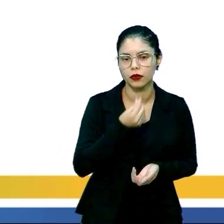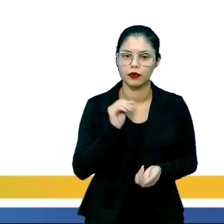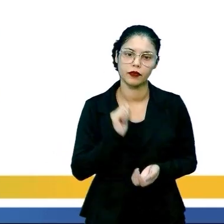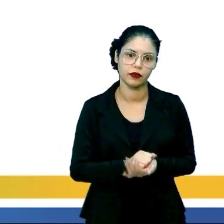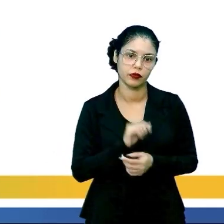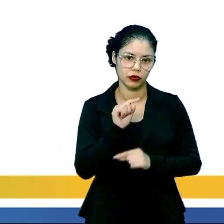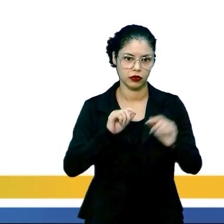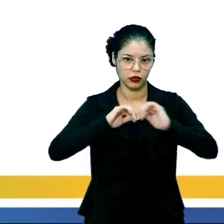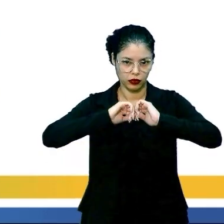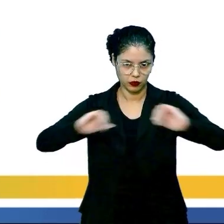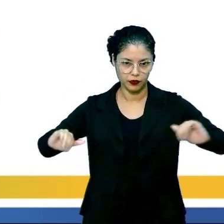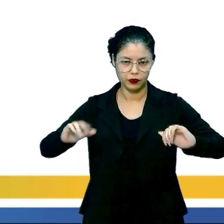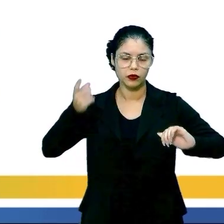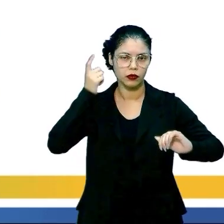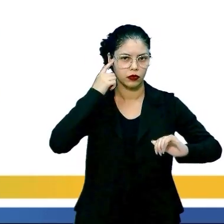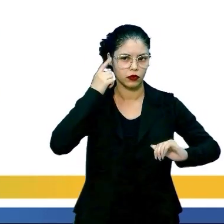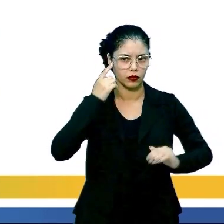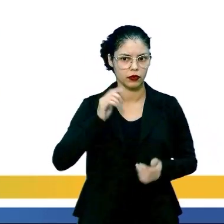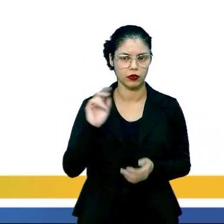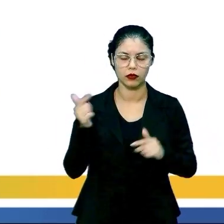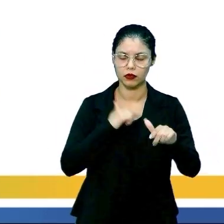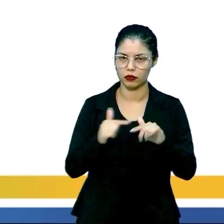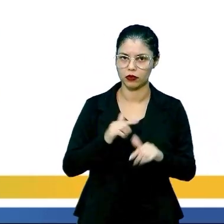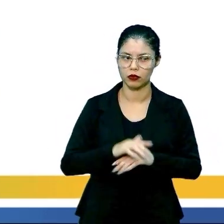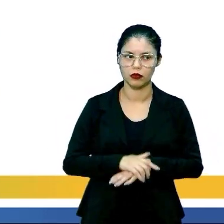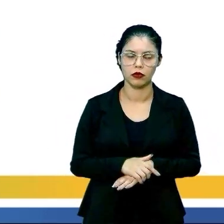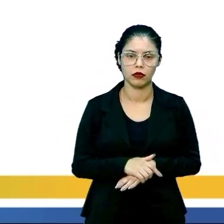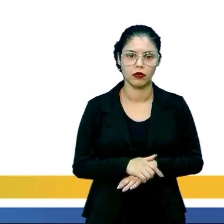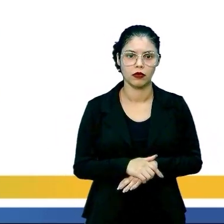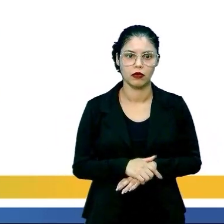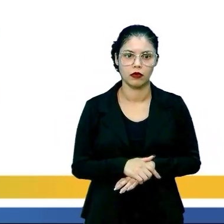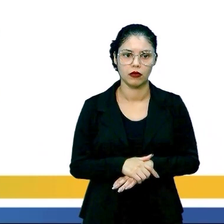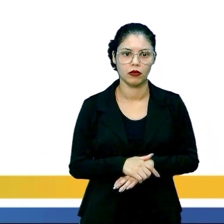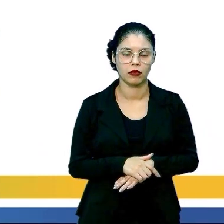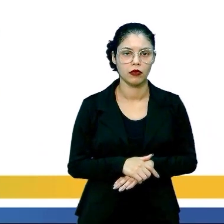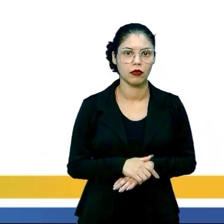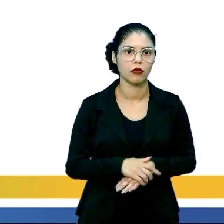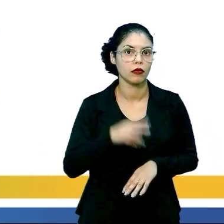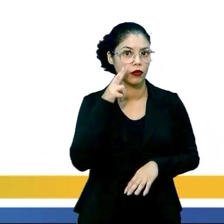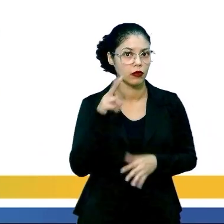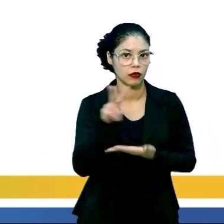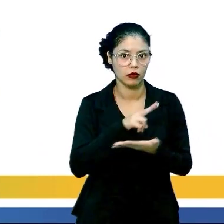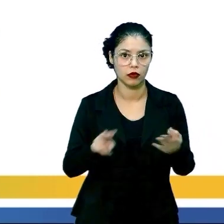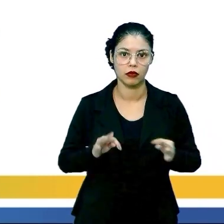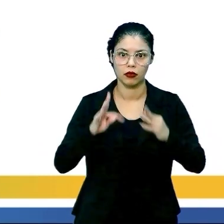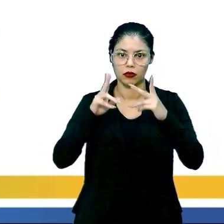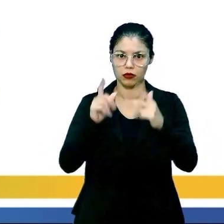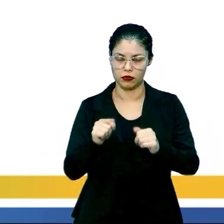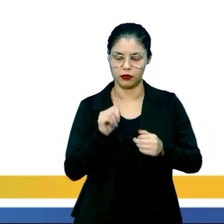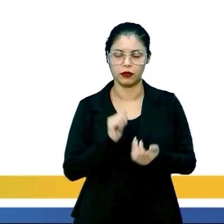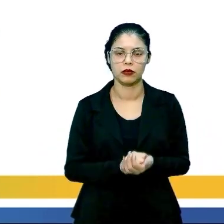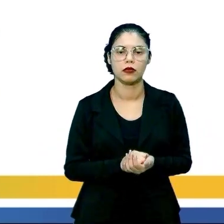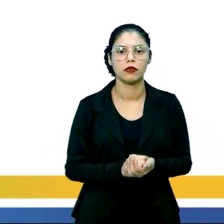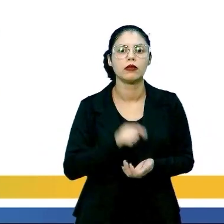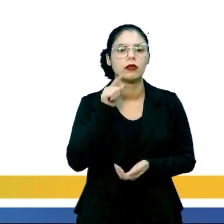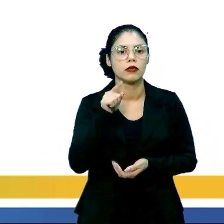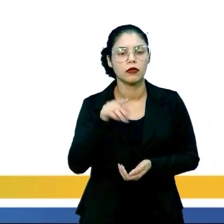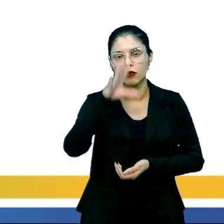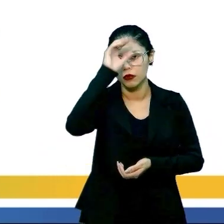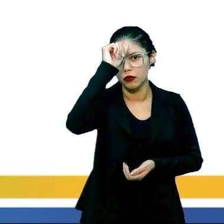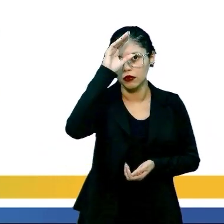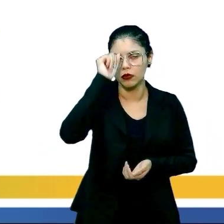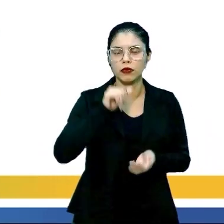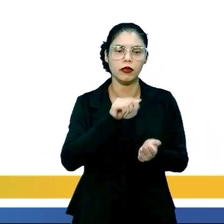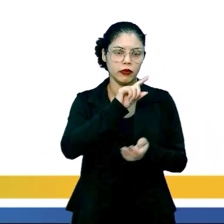e valorizou o homem por meio da divisão racional do trabalho. Nós estamos lendo todas as alternativas, que é para você aprender